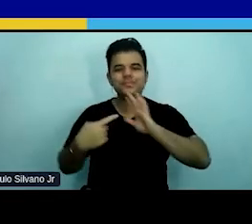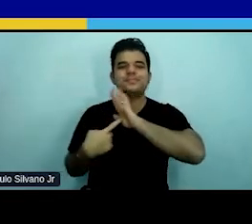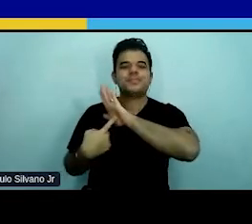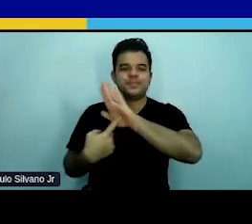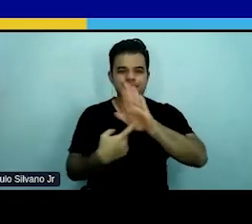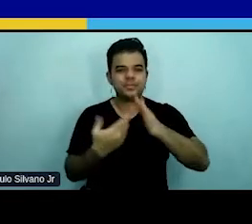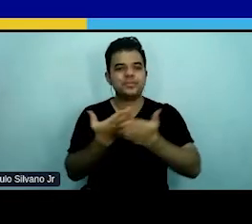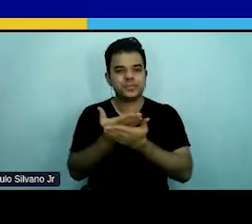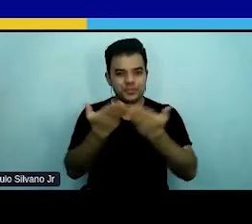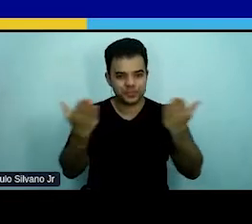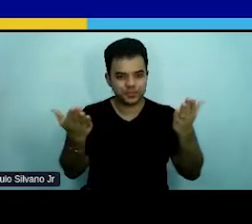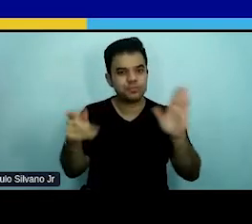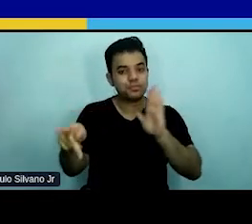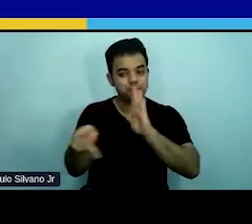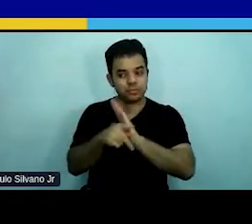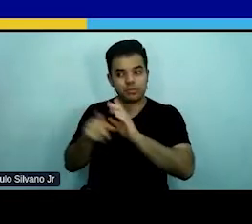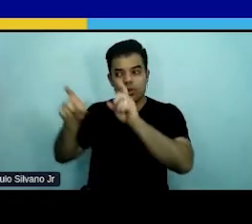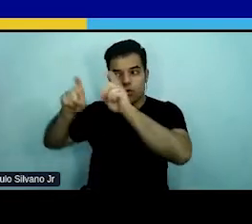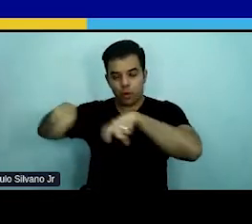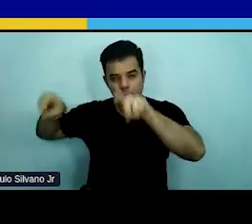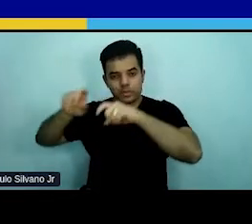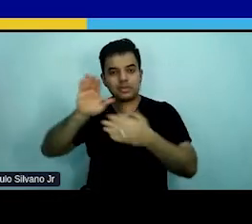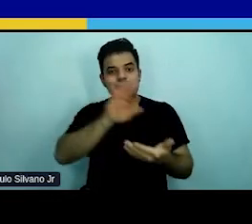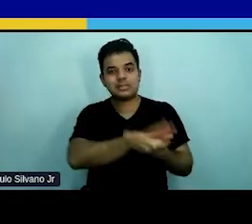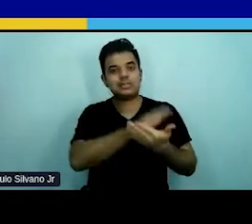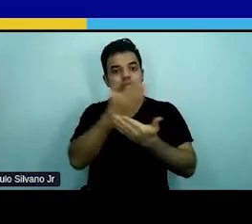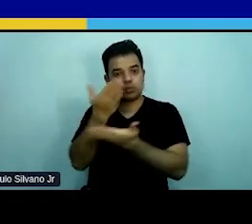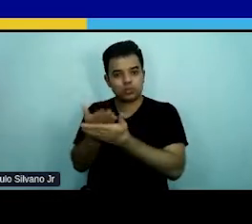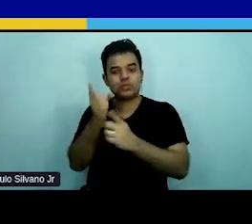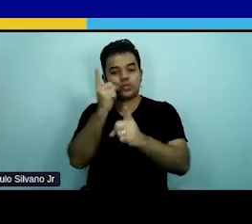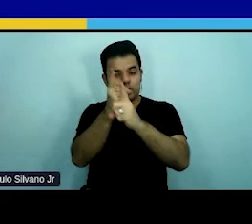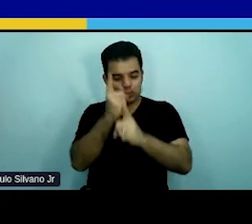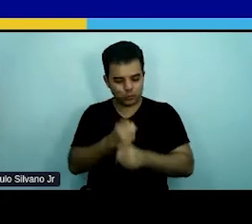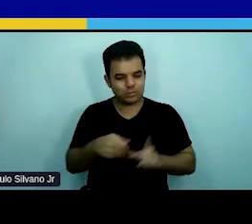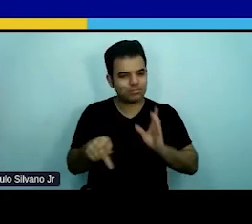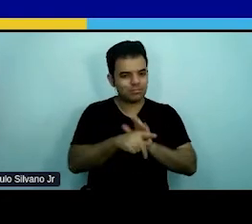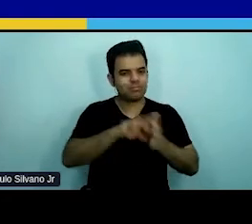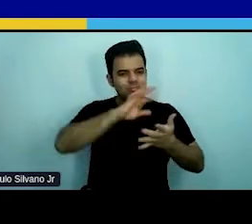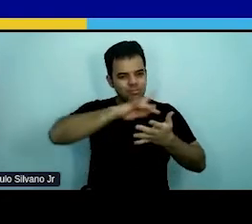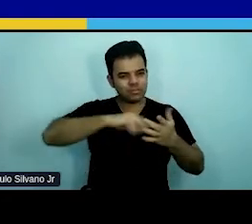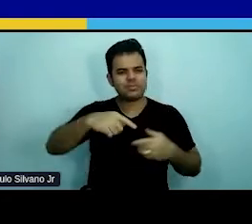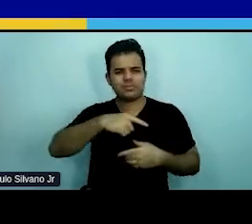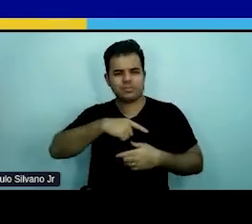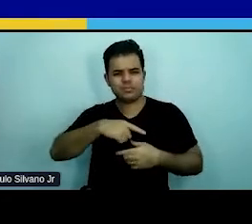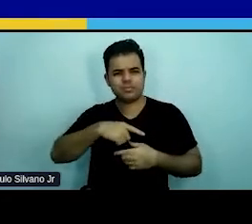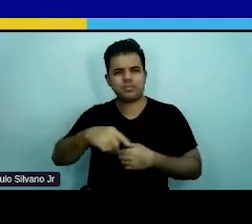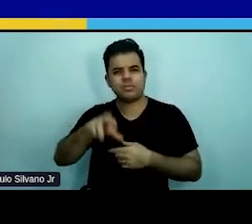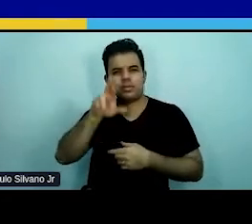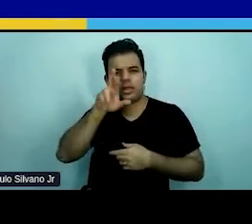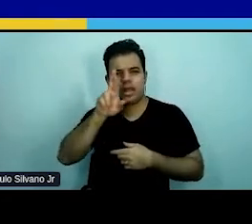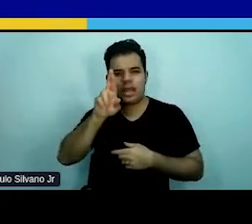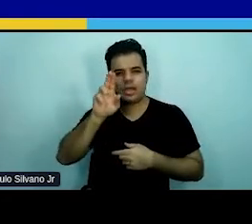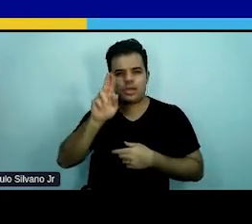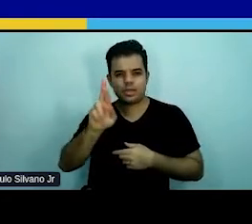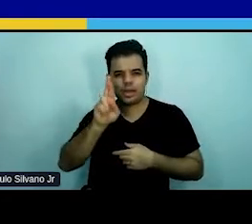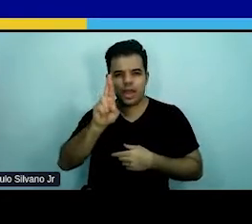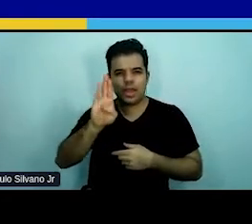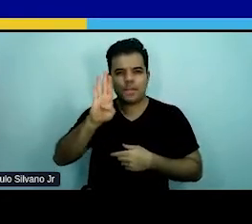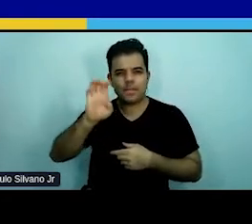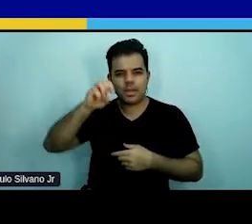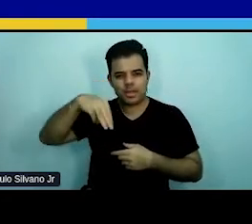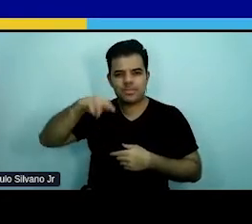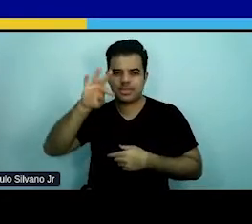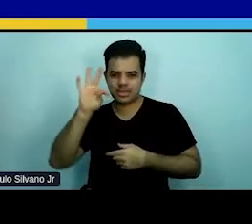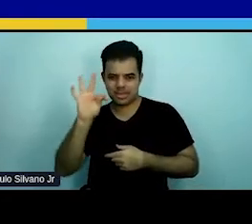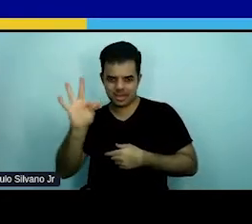alguns tipos de máquinas de tradução encontradas aí na literatura, né? A gente tem aí a Rule-Based Machine Translation,